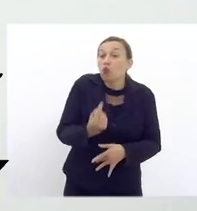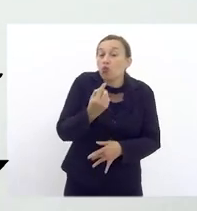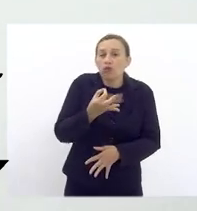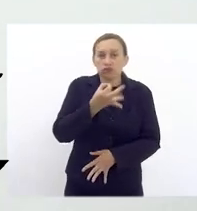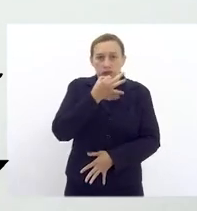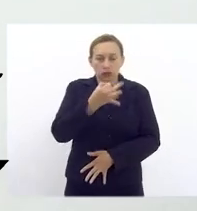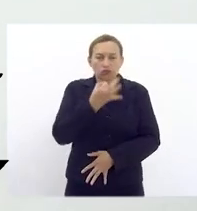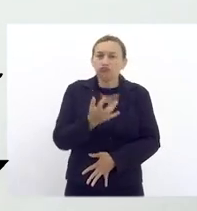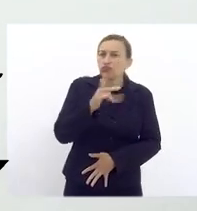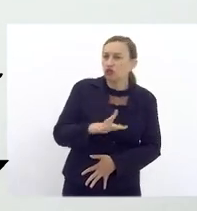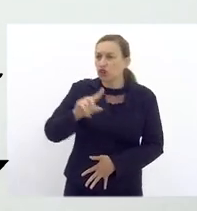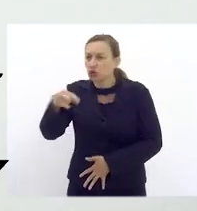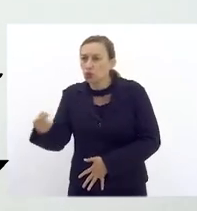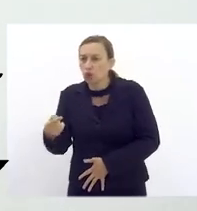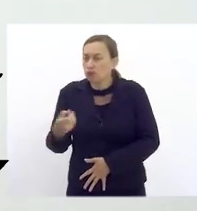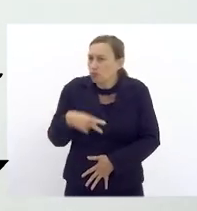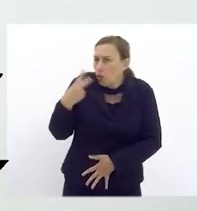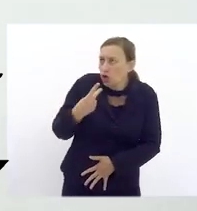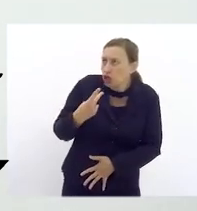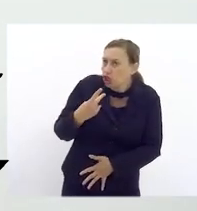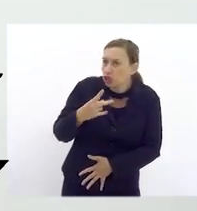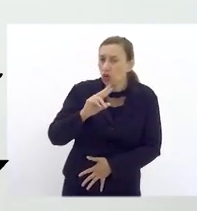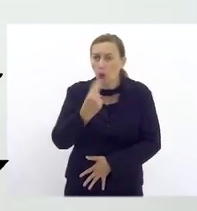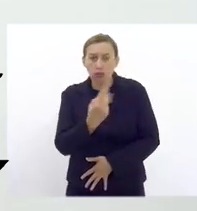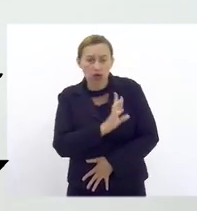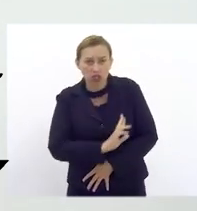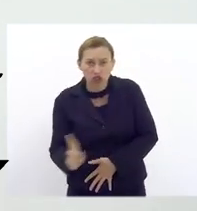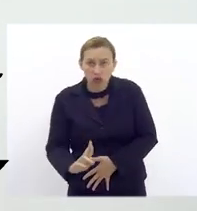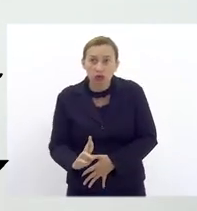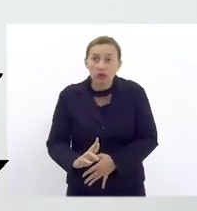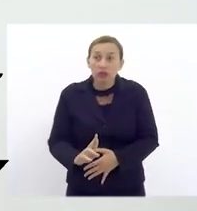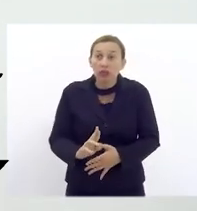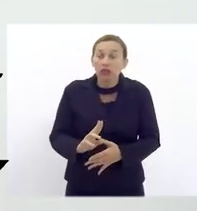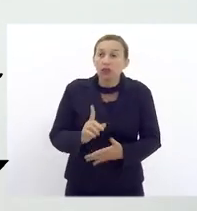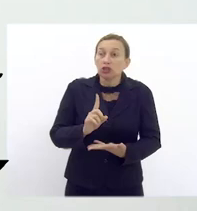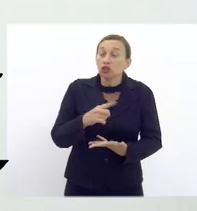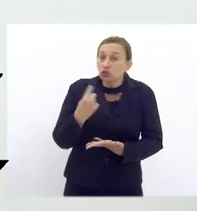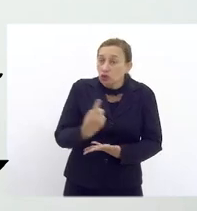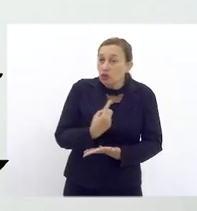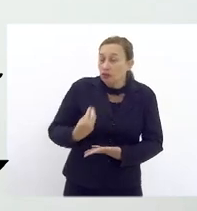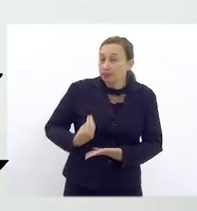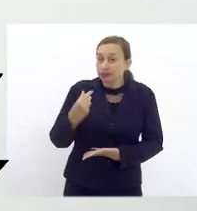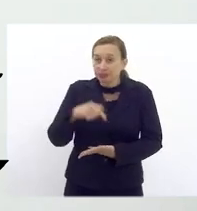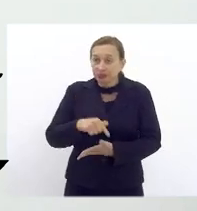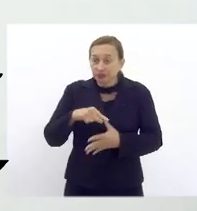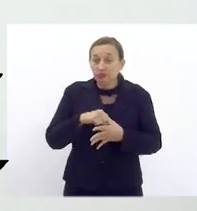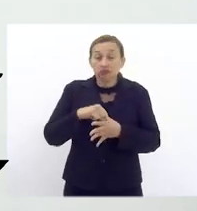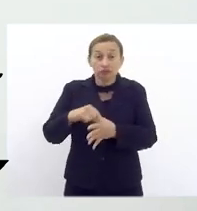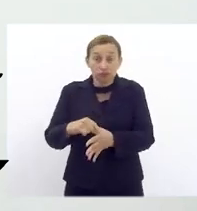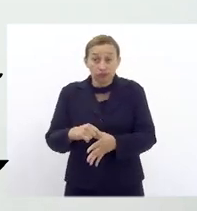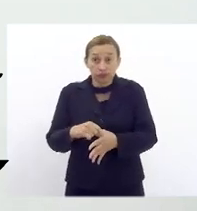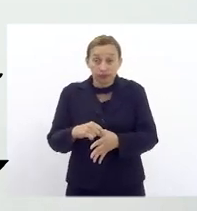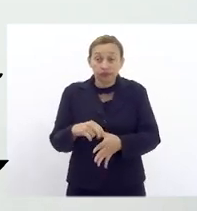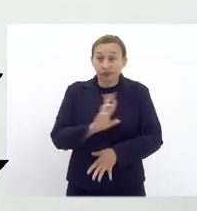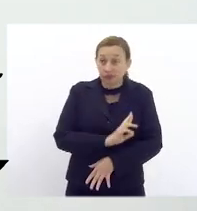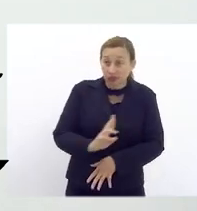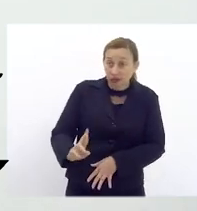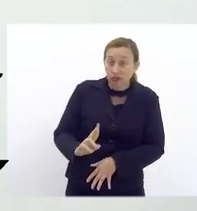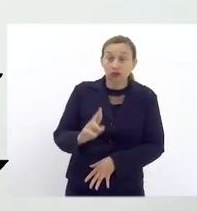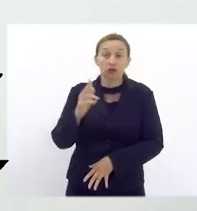opinião diferente seja política seja religião e nós estamos aqui como líderes religiosos líderes